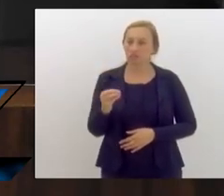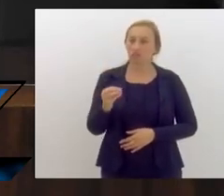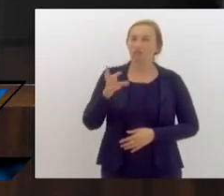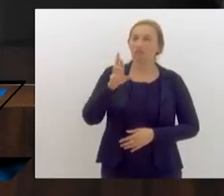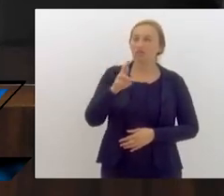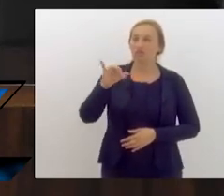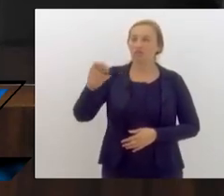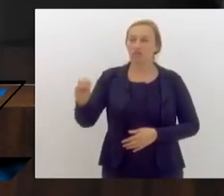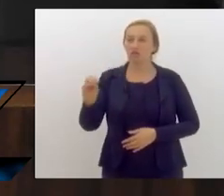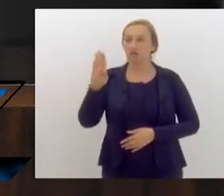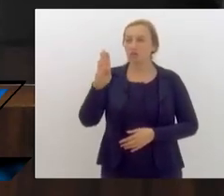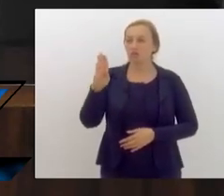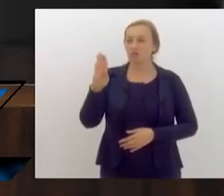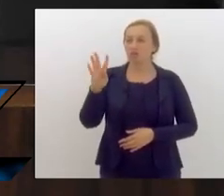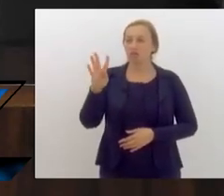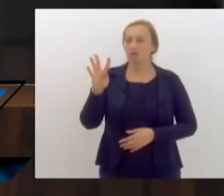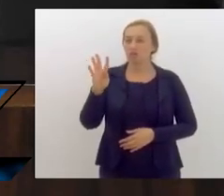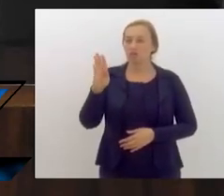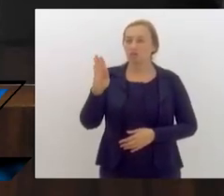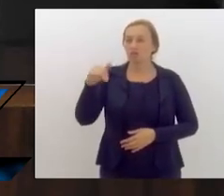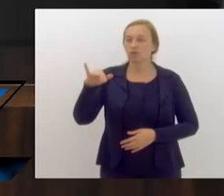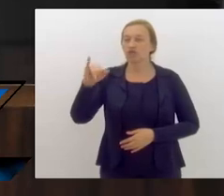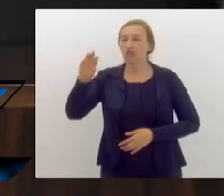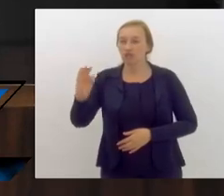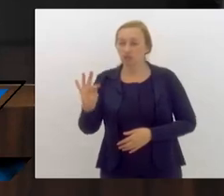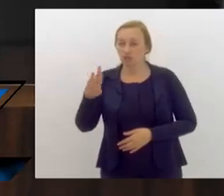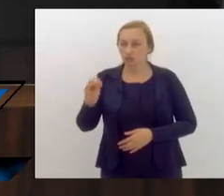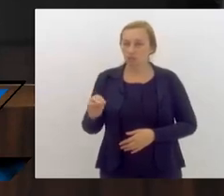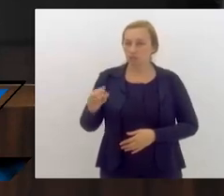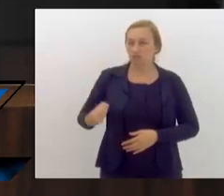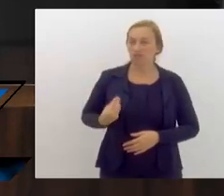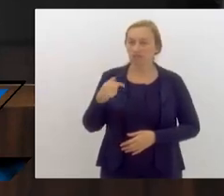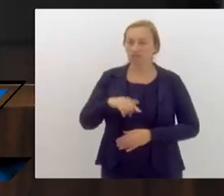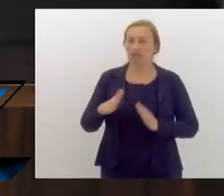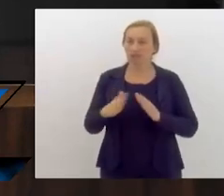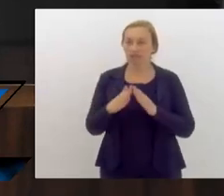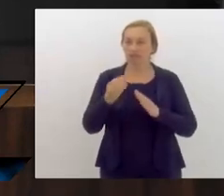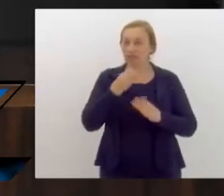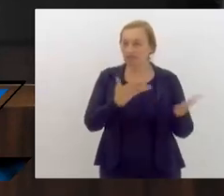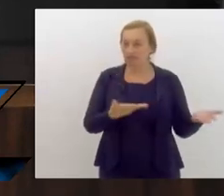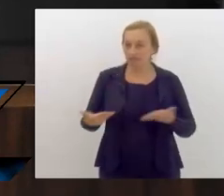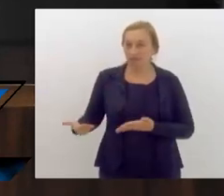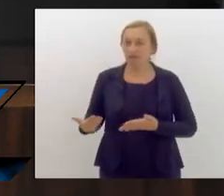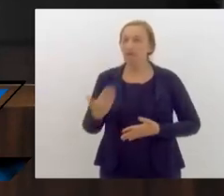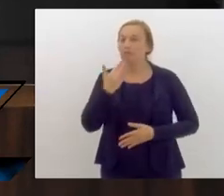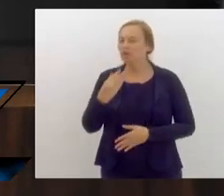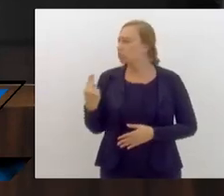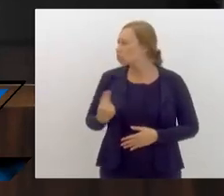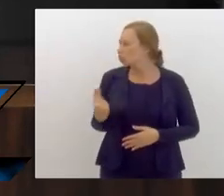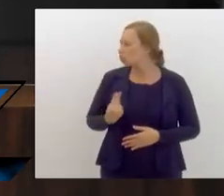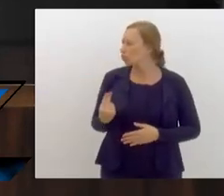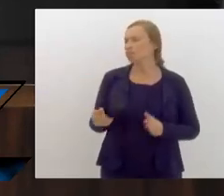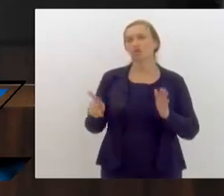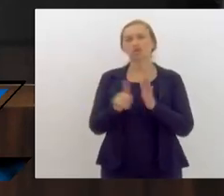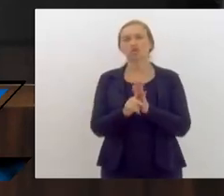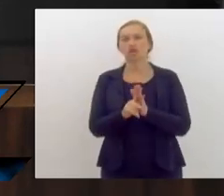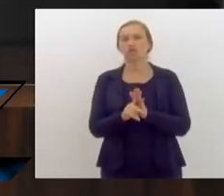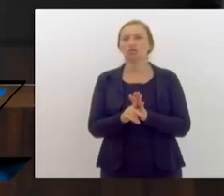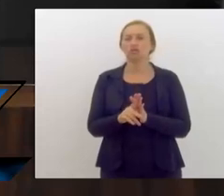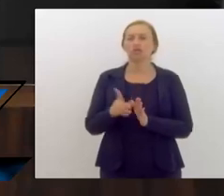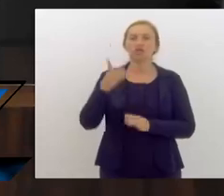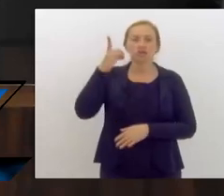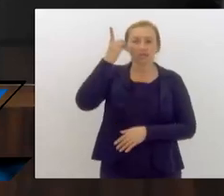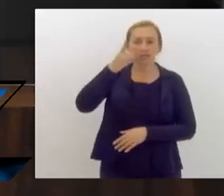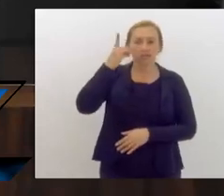Rio Bonito tá presente aqui na casa seja bem-vindo pediu com a autoria aqui do projeto Tia Jô